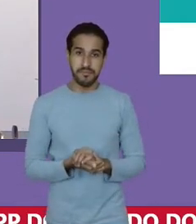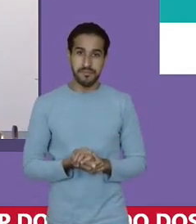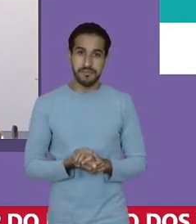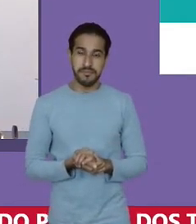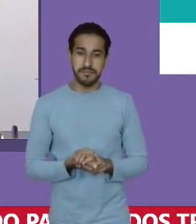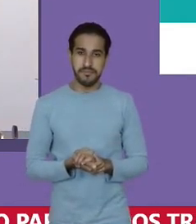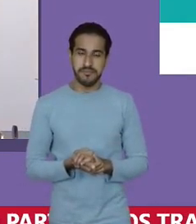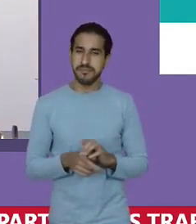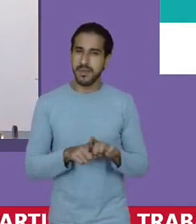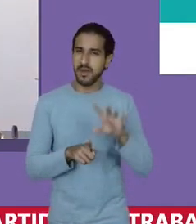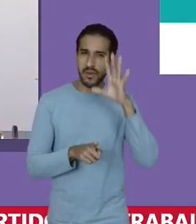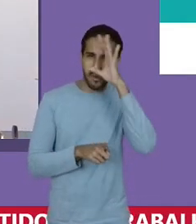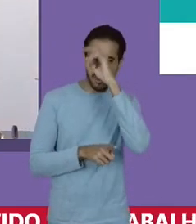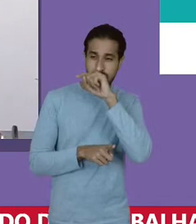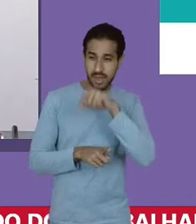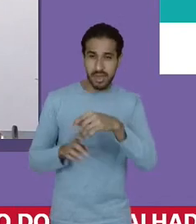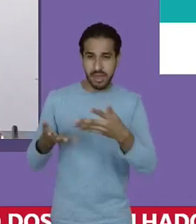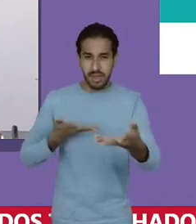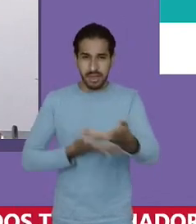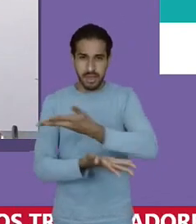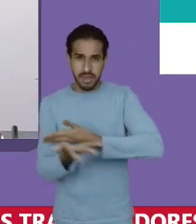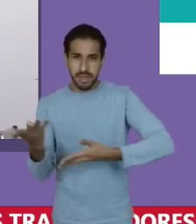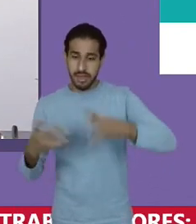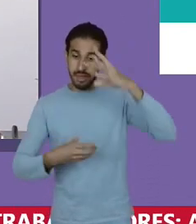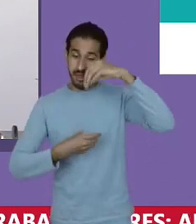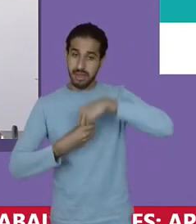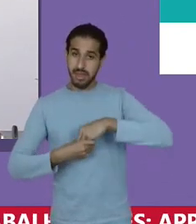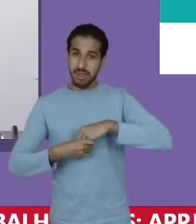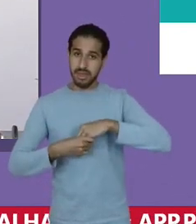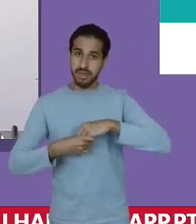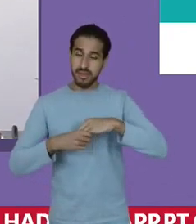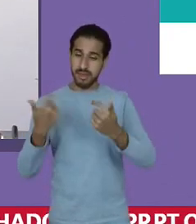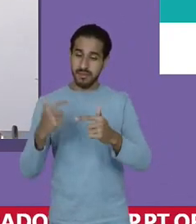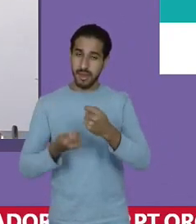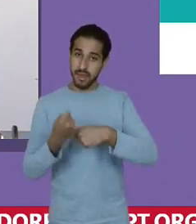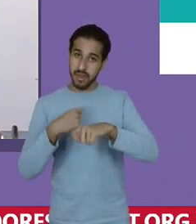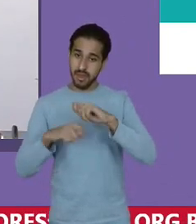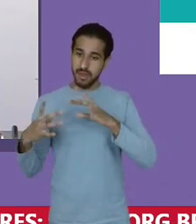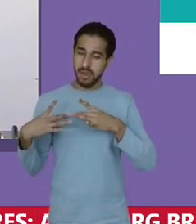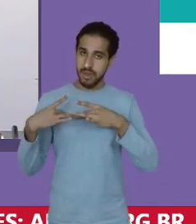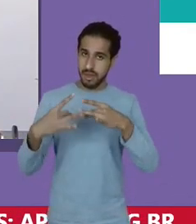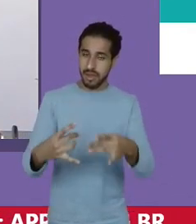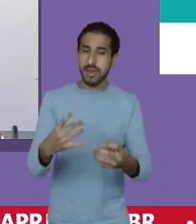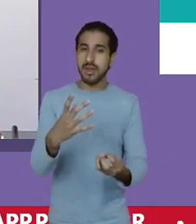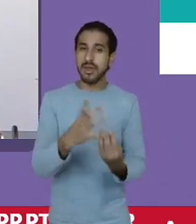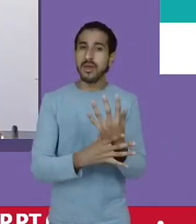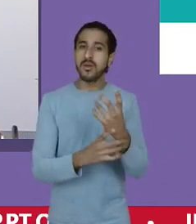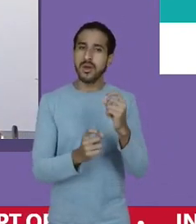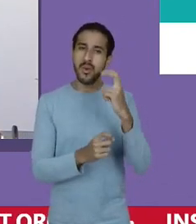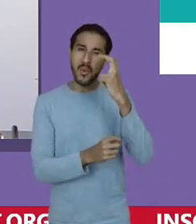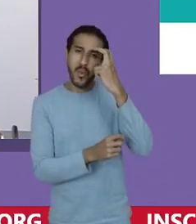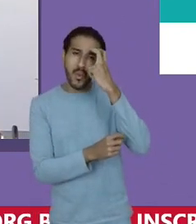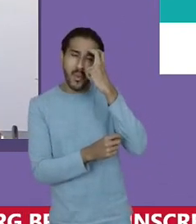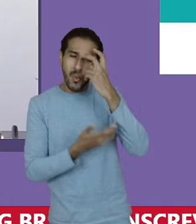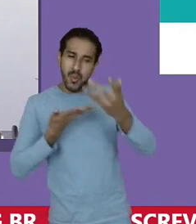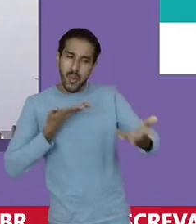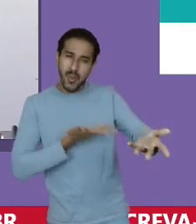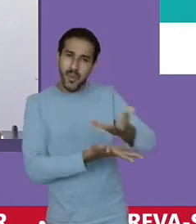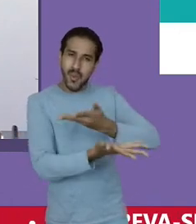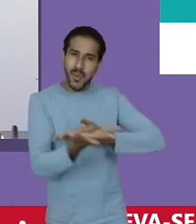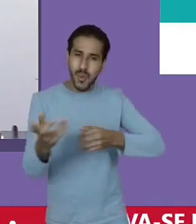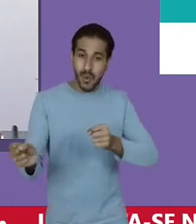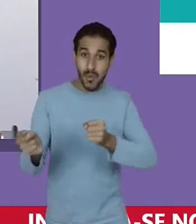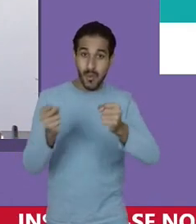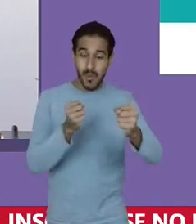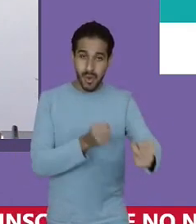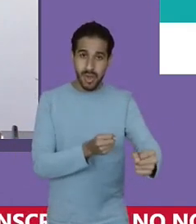E entender que esse compartilhamento para dentro dos empreendimentos econômicos solidários, ele cria cultura de compartilhamento de